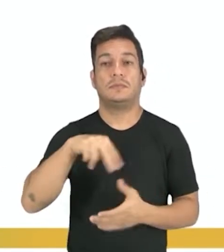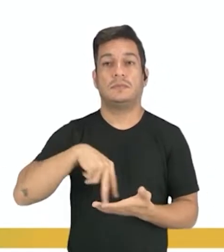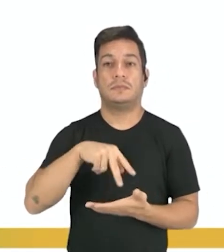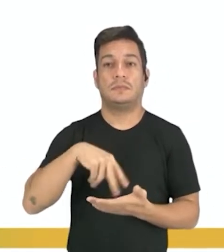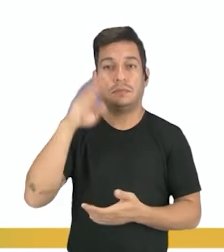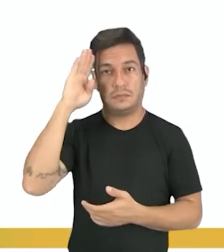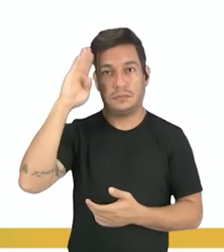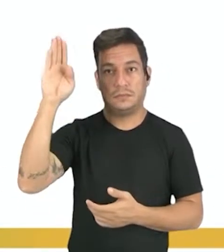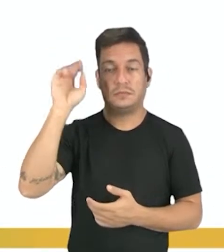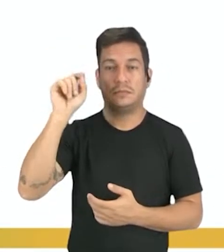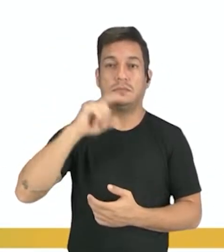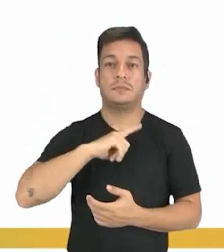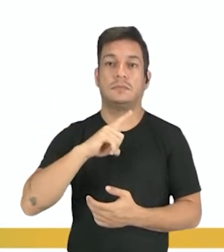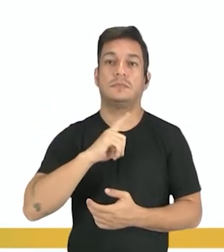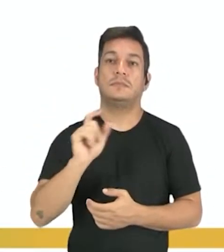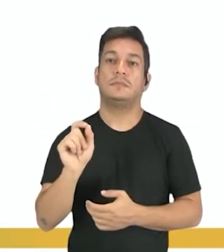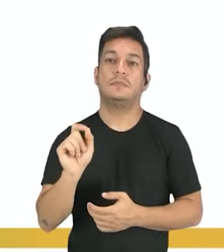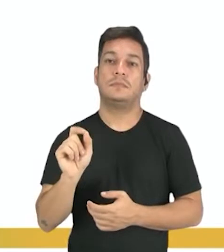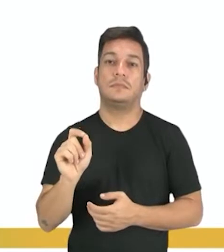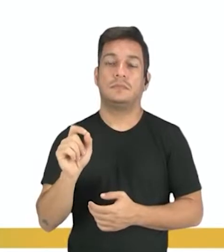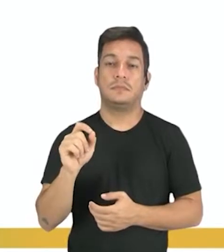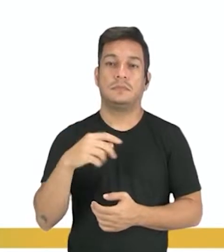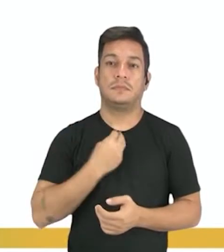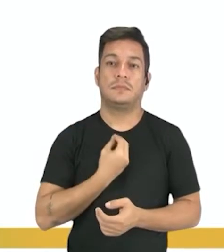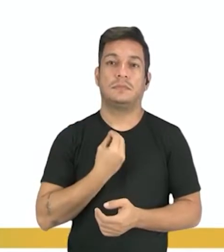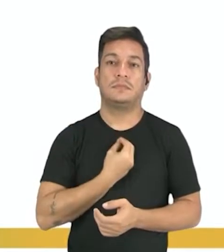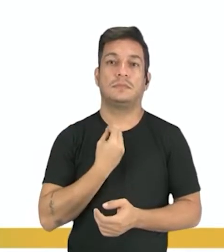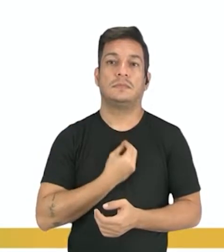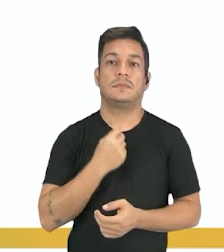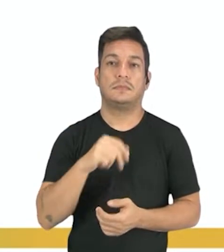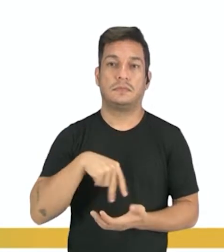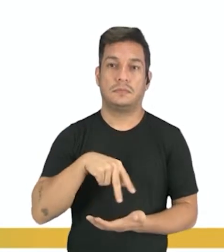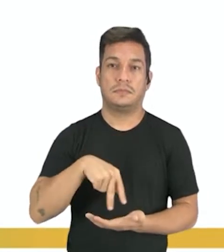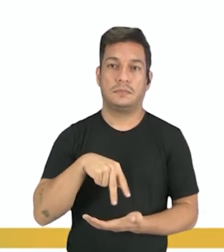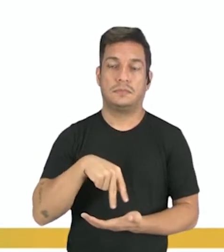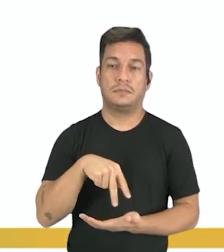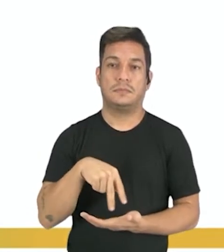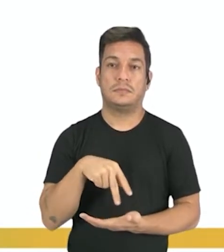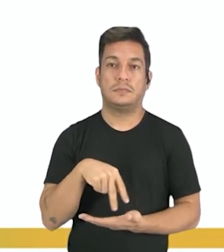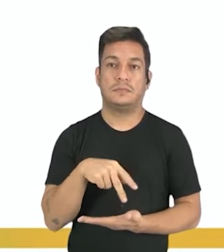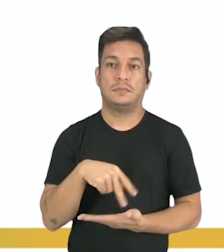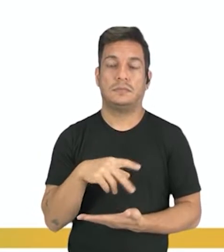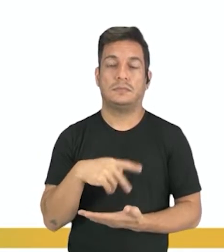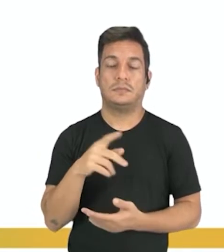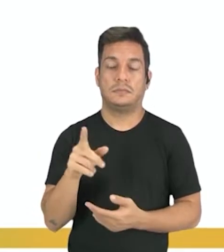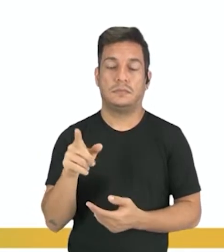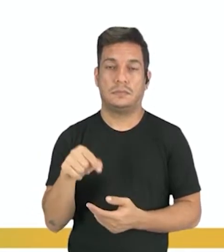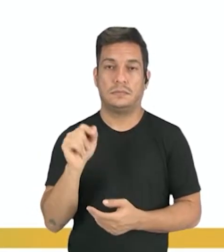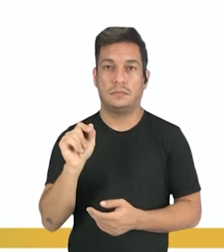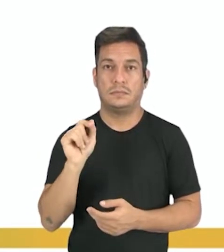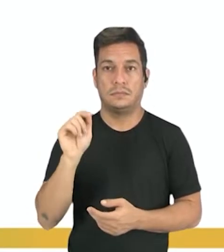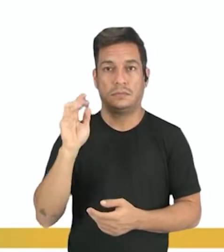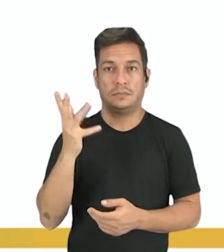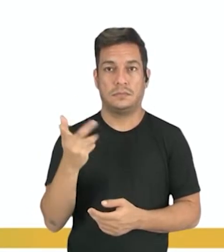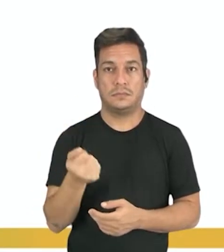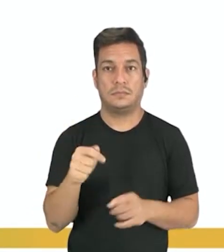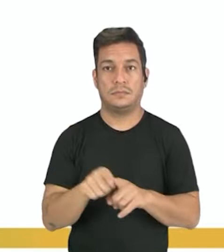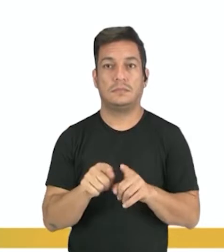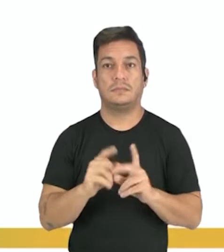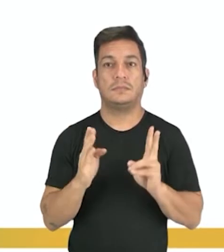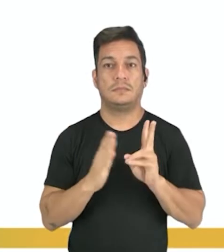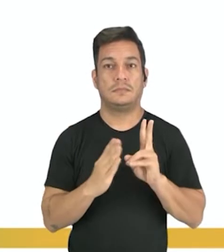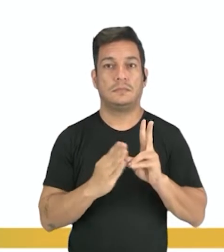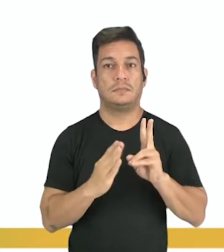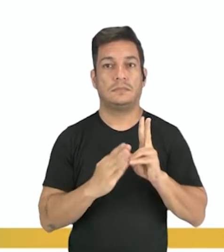das danças principalmente a gente tem uma forte presença das danças a dívidas africanas